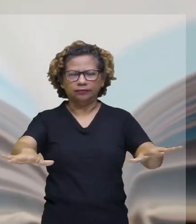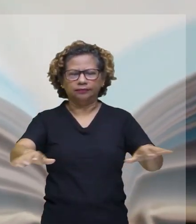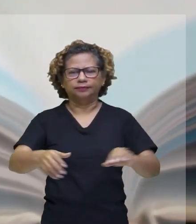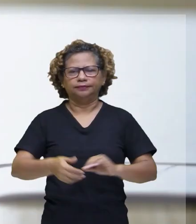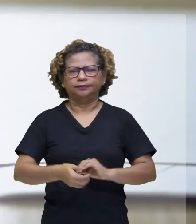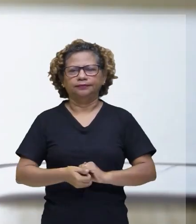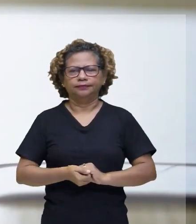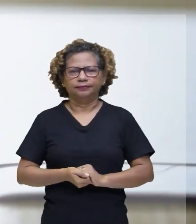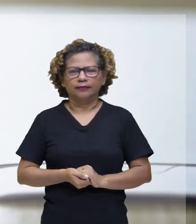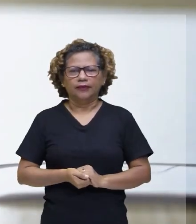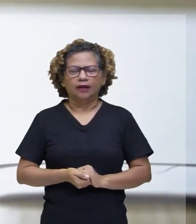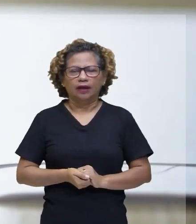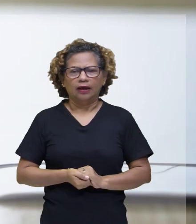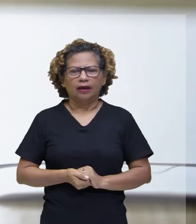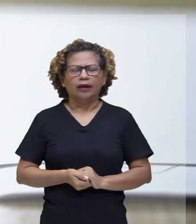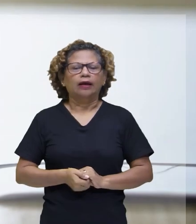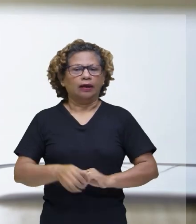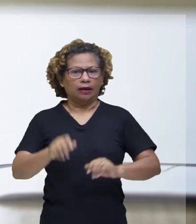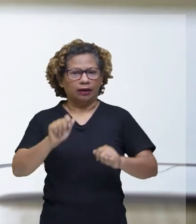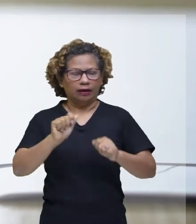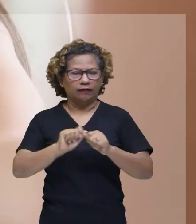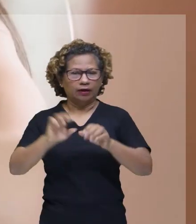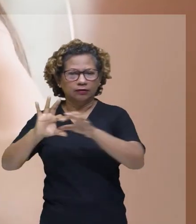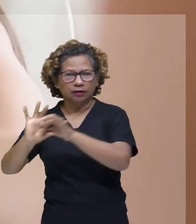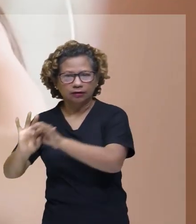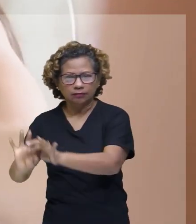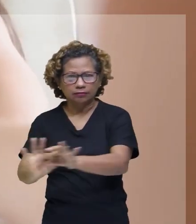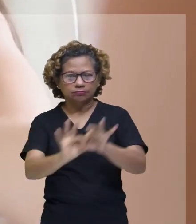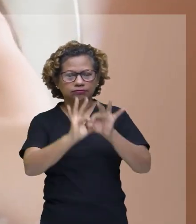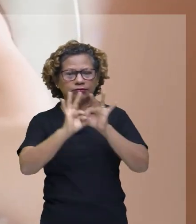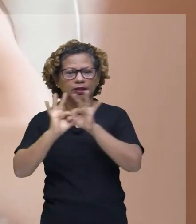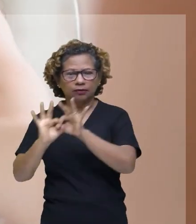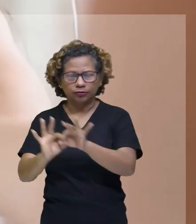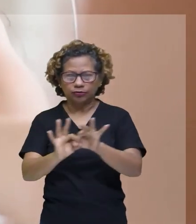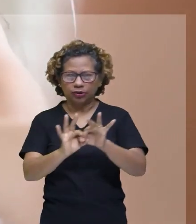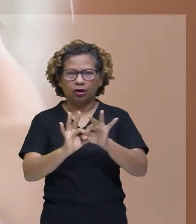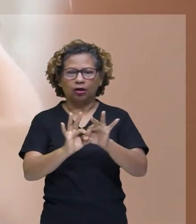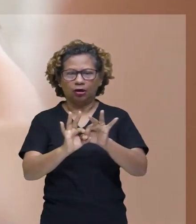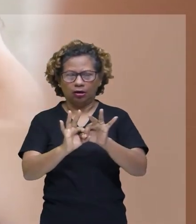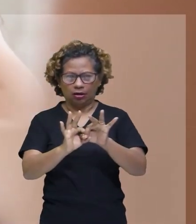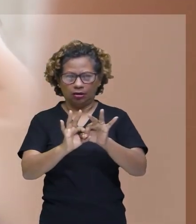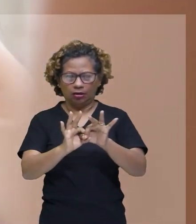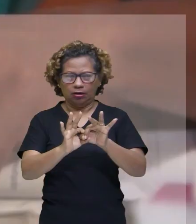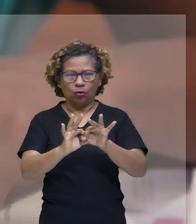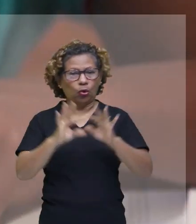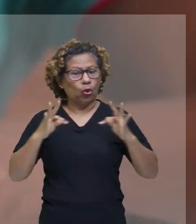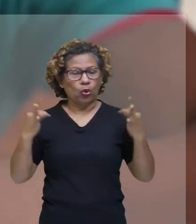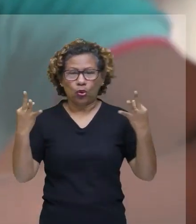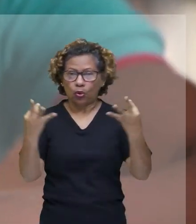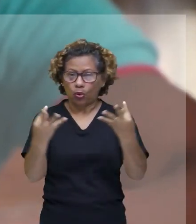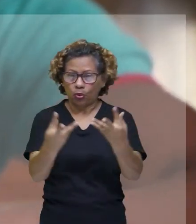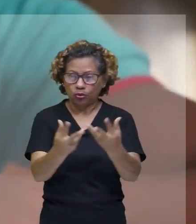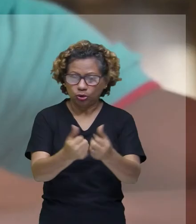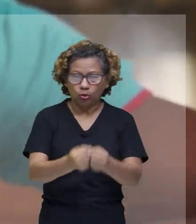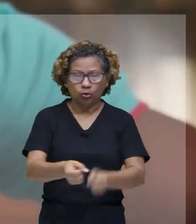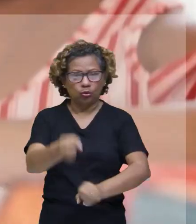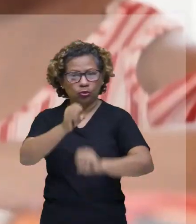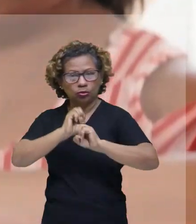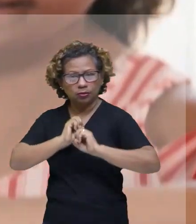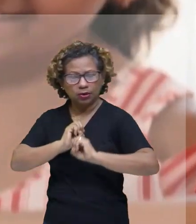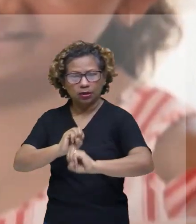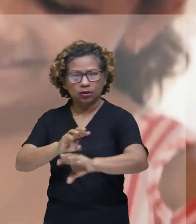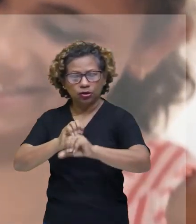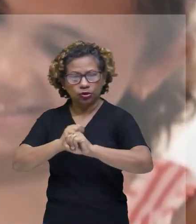A solução é promover uma união de forças, com a participação de todos os envolvidos, para levar a educação aonde